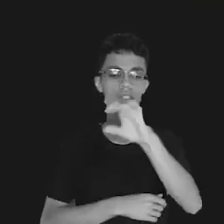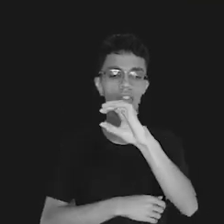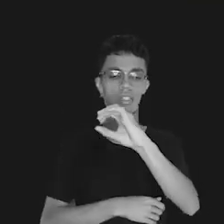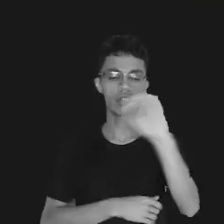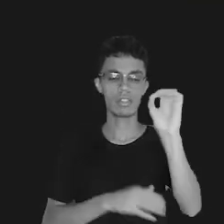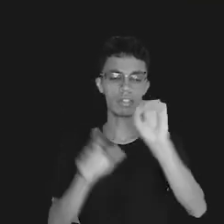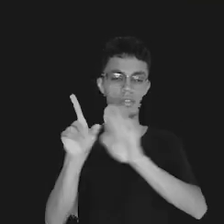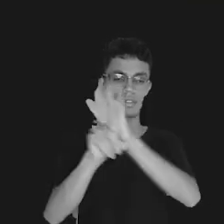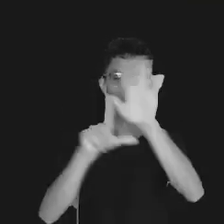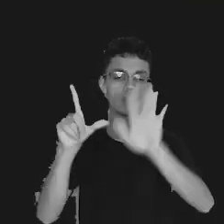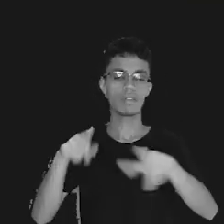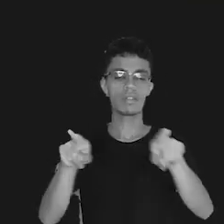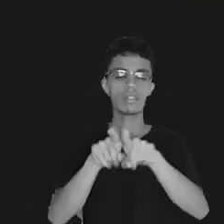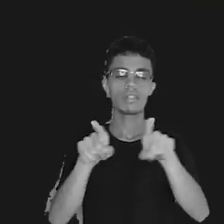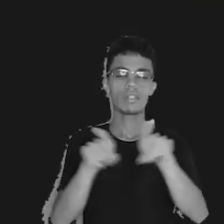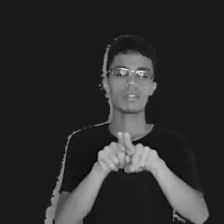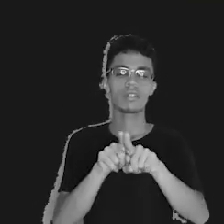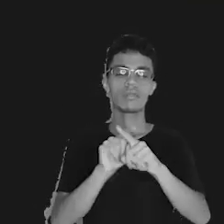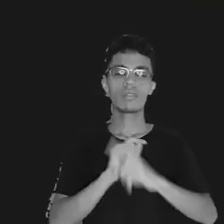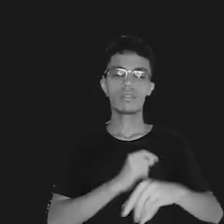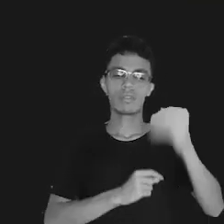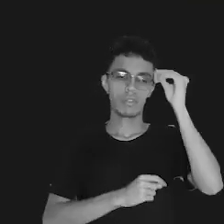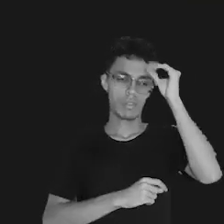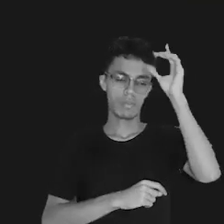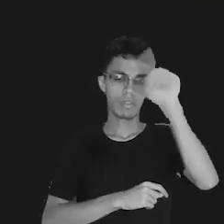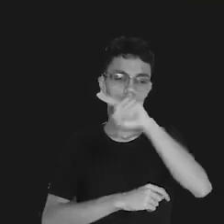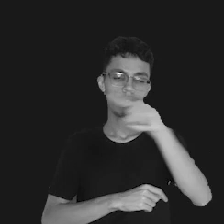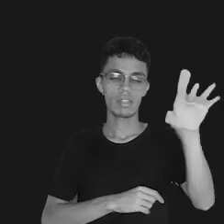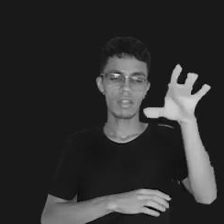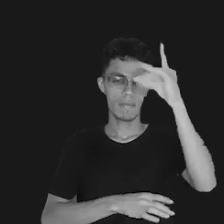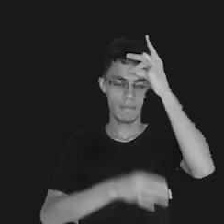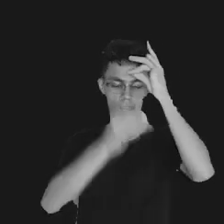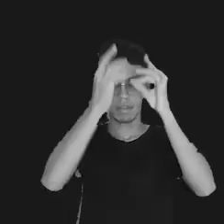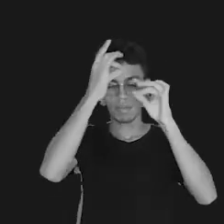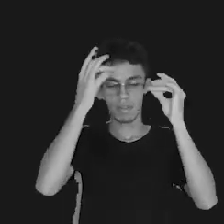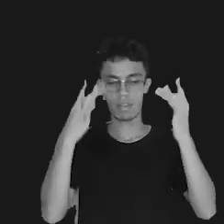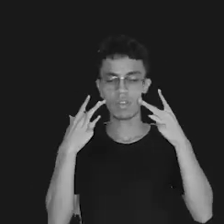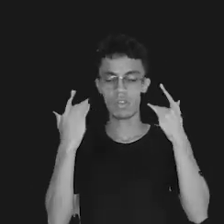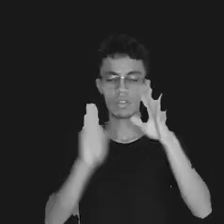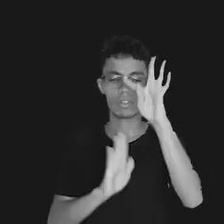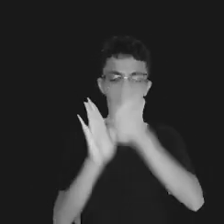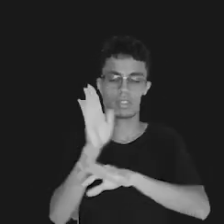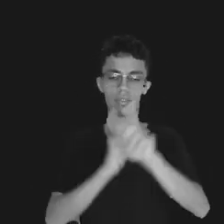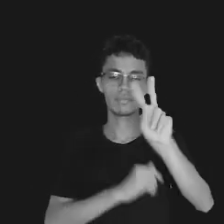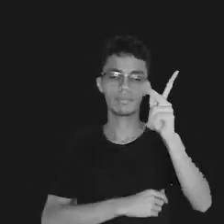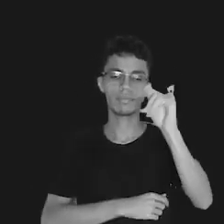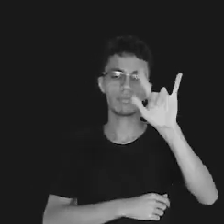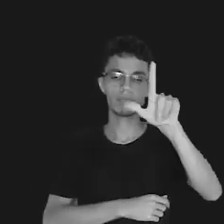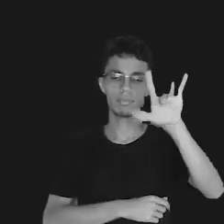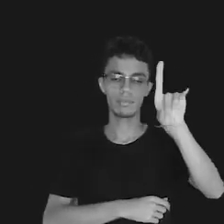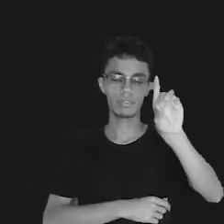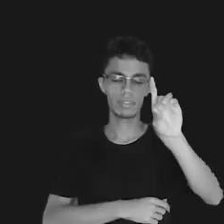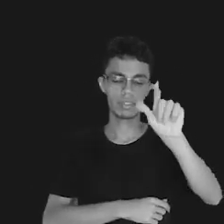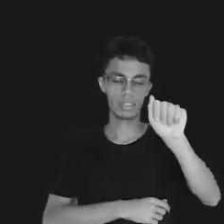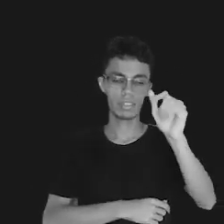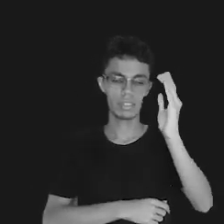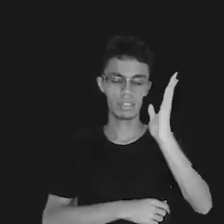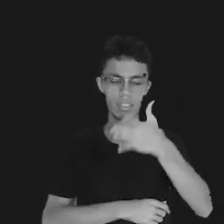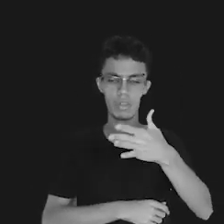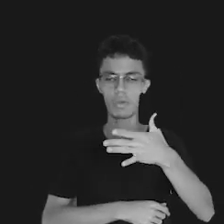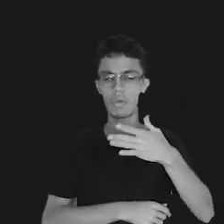e também desse conhecimento que vocês estão tendo com a obra da Hilda, com o teatro da Hilda, se vocês já